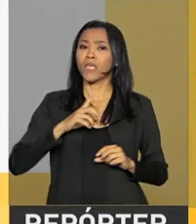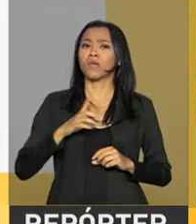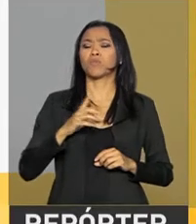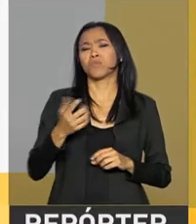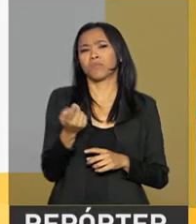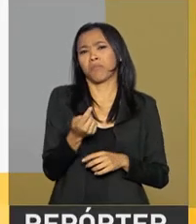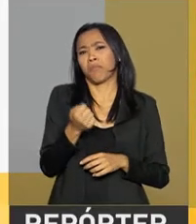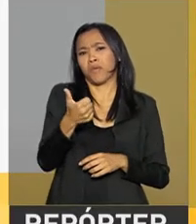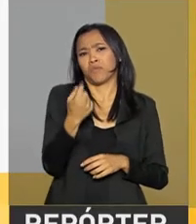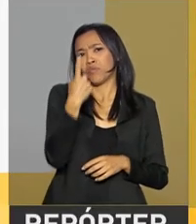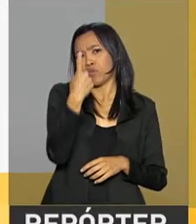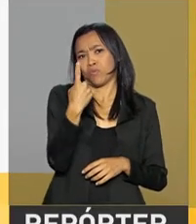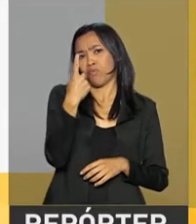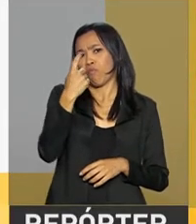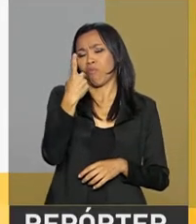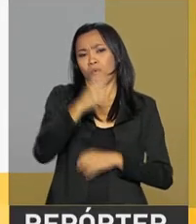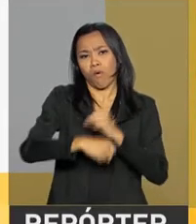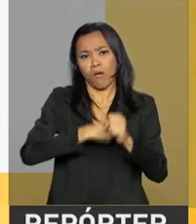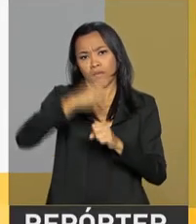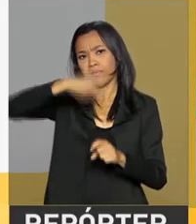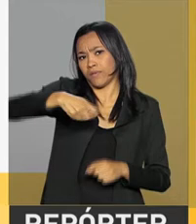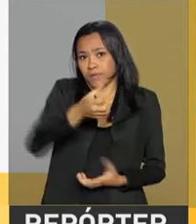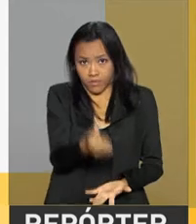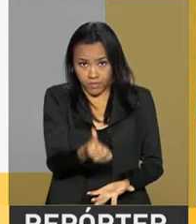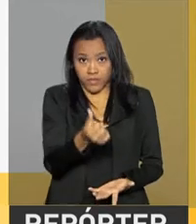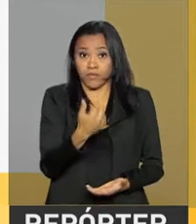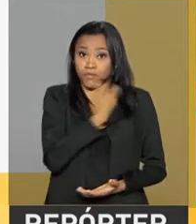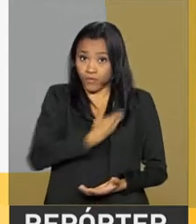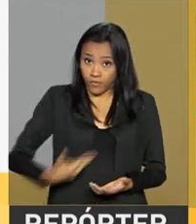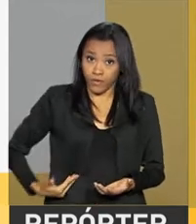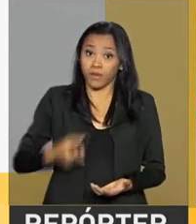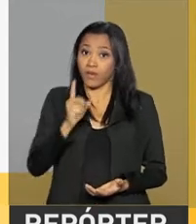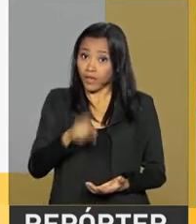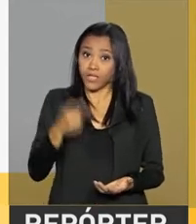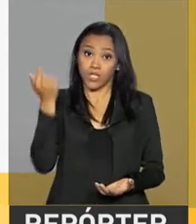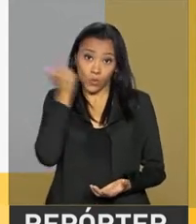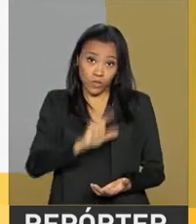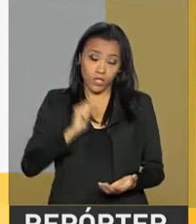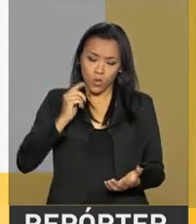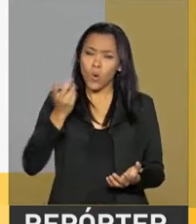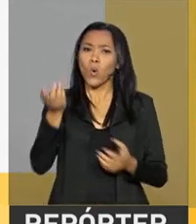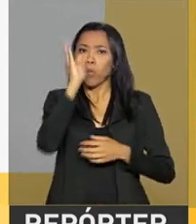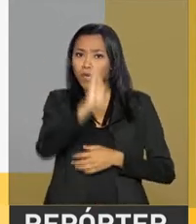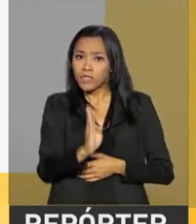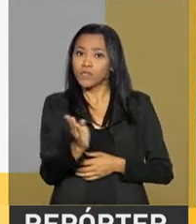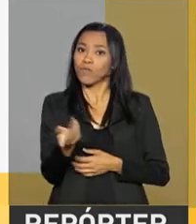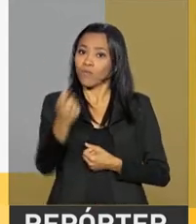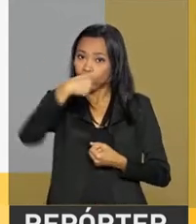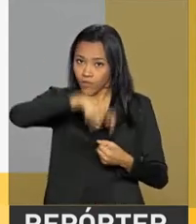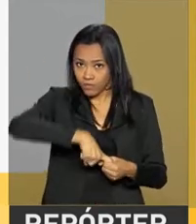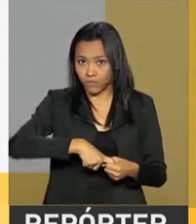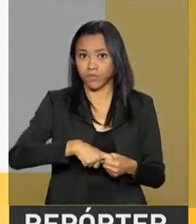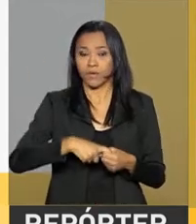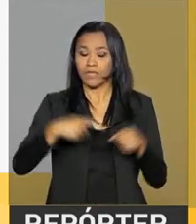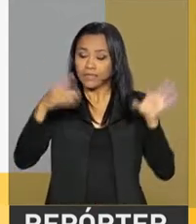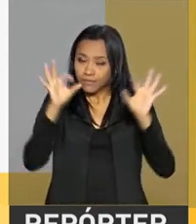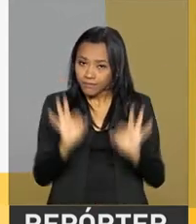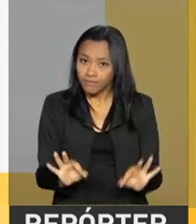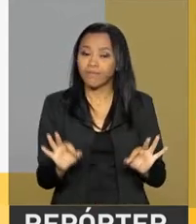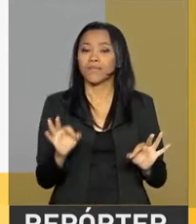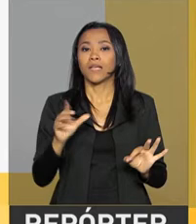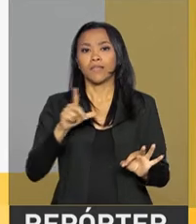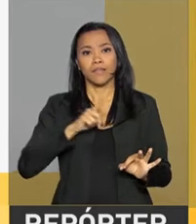meio de governo e conseguimos dar a volta por cima é o que tem falado ultimamente o brasil voltou e certamente teremos